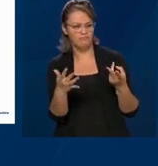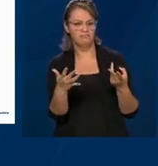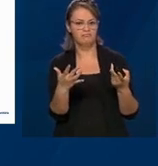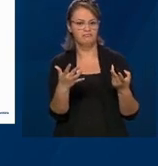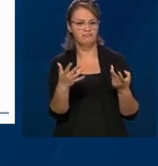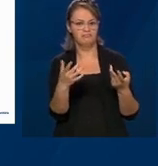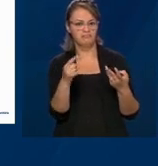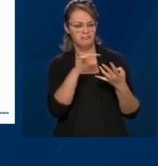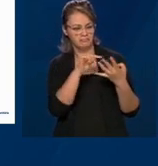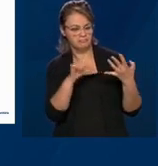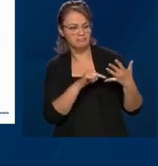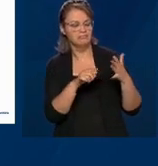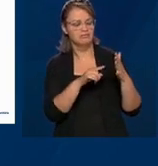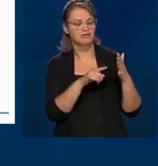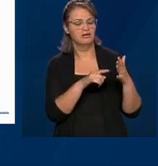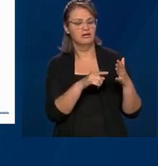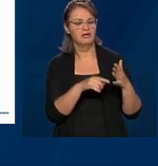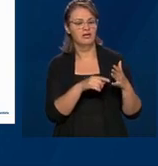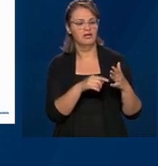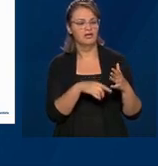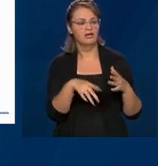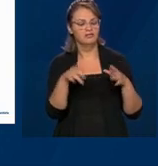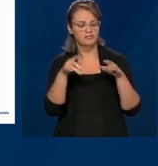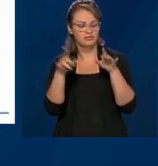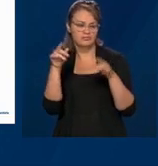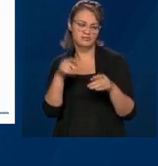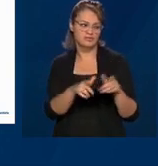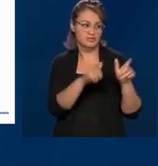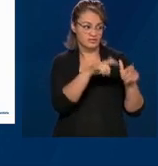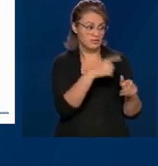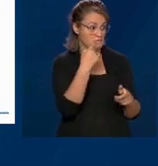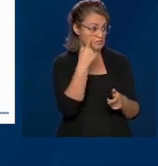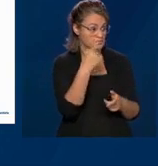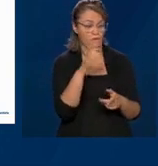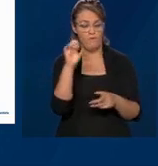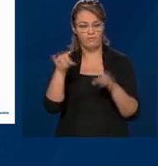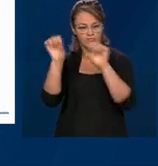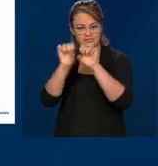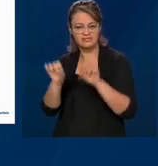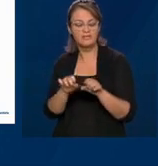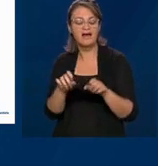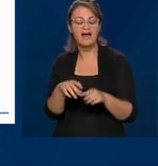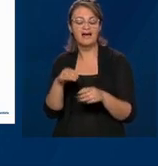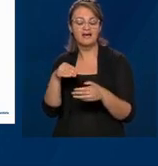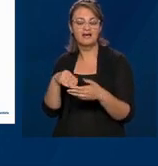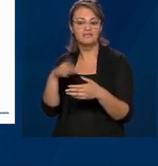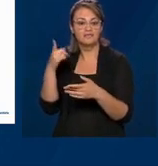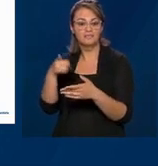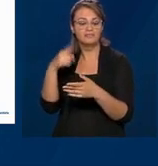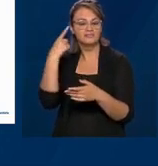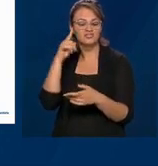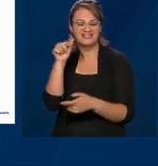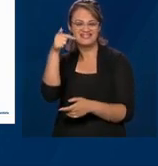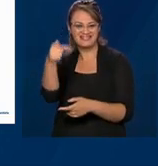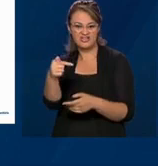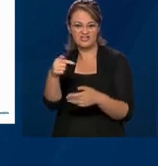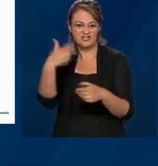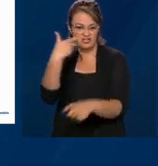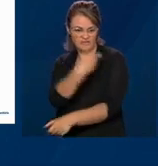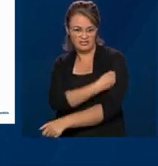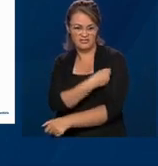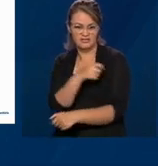Essas solicitadas, tanto locais quanto sistêmicas, até 7 dias após a administração de segunda dose, a gente teve